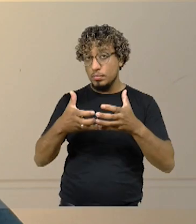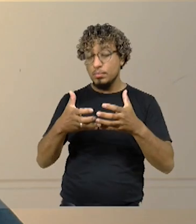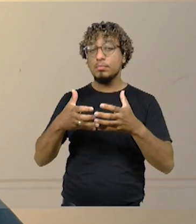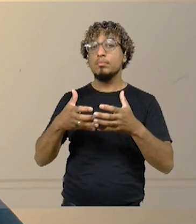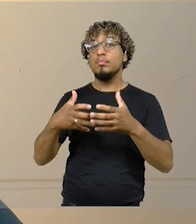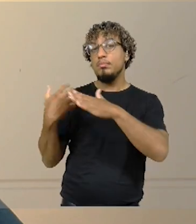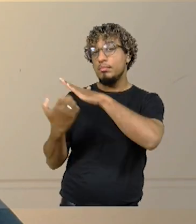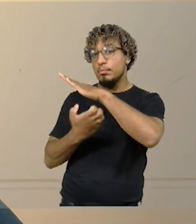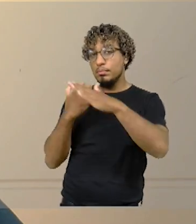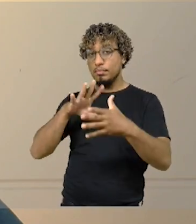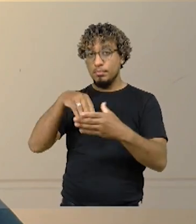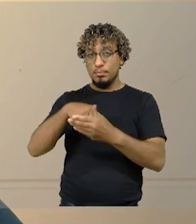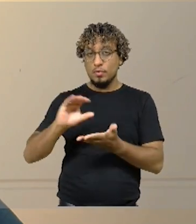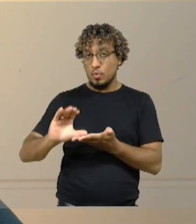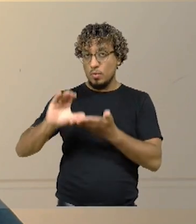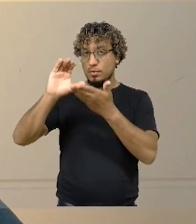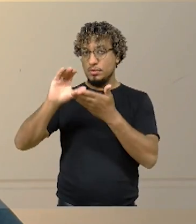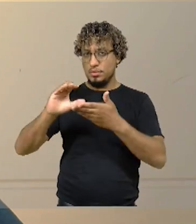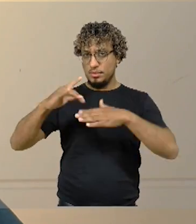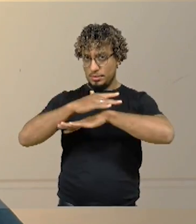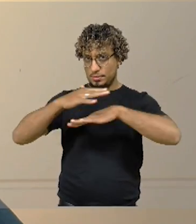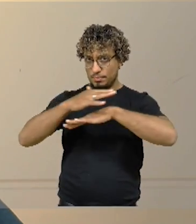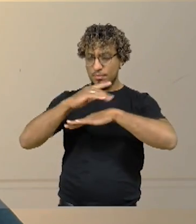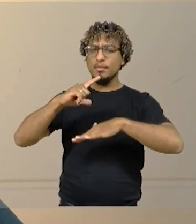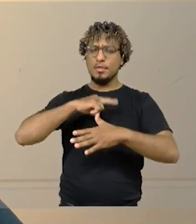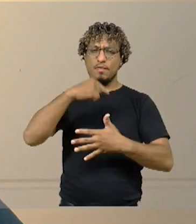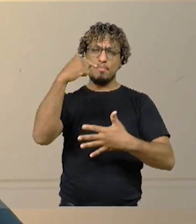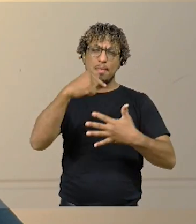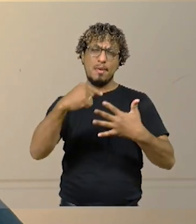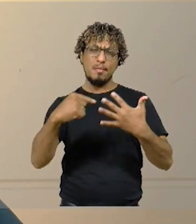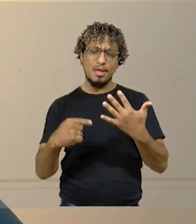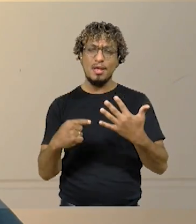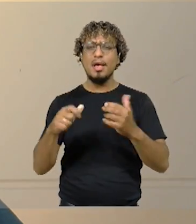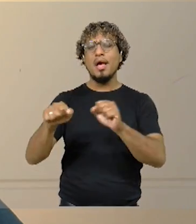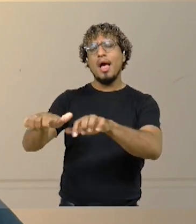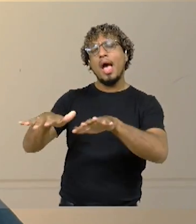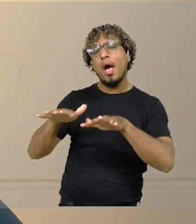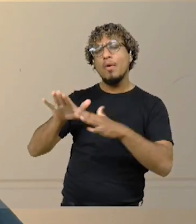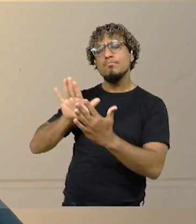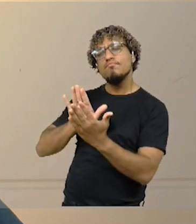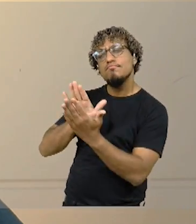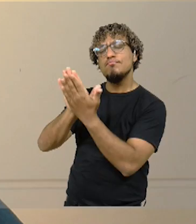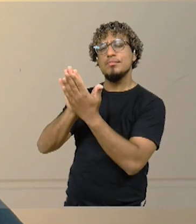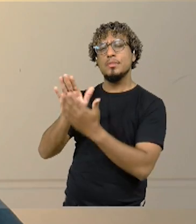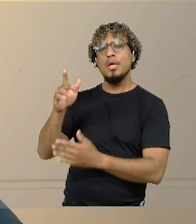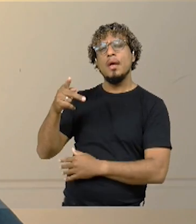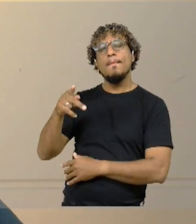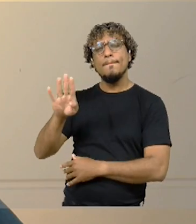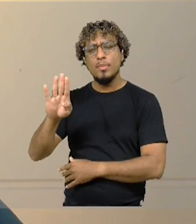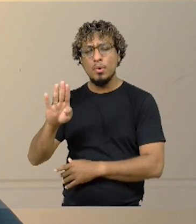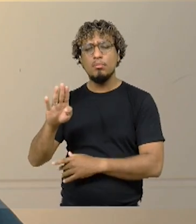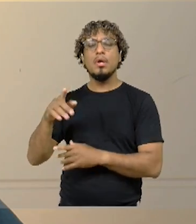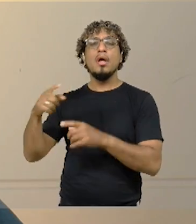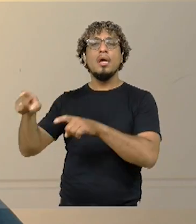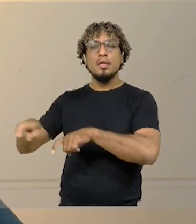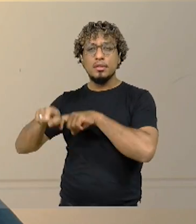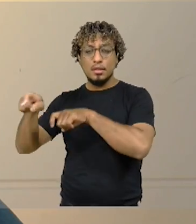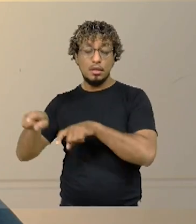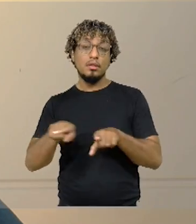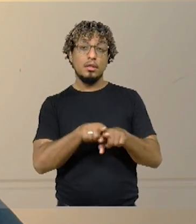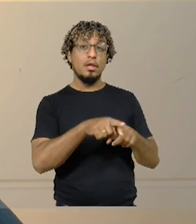né, a partir das 19 horas até a madrugada, mas não tem nem como voltar para casa, né? Eles têm